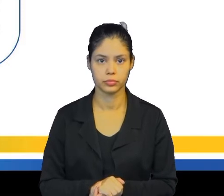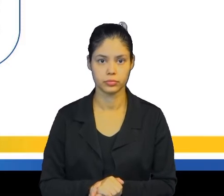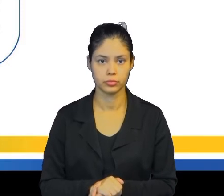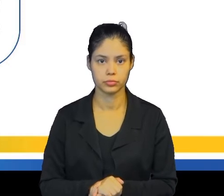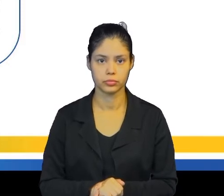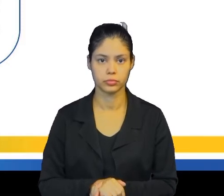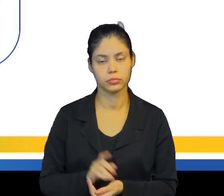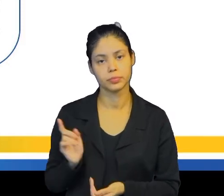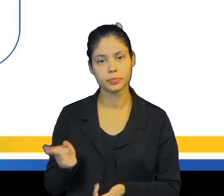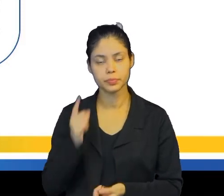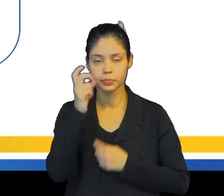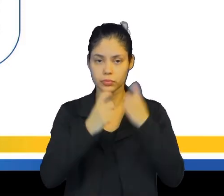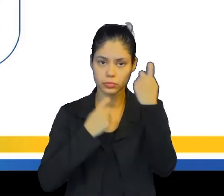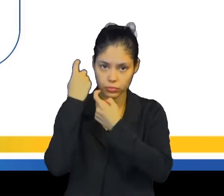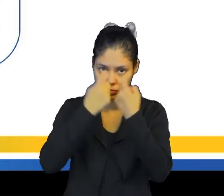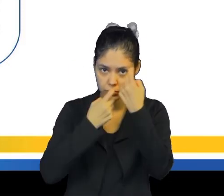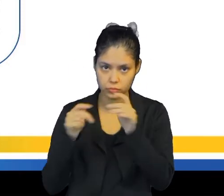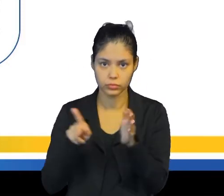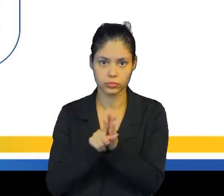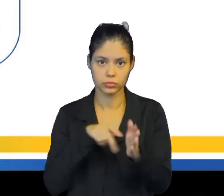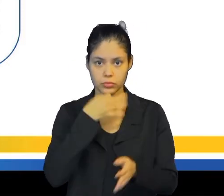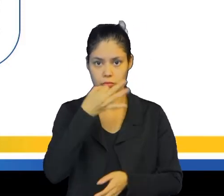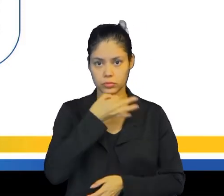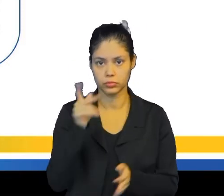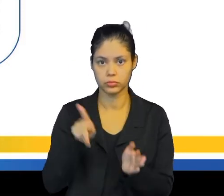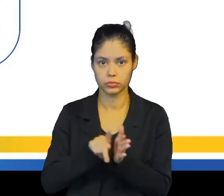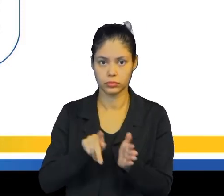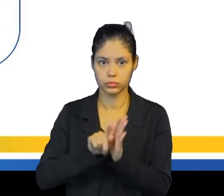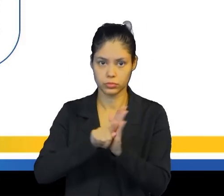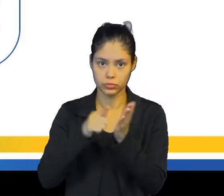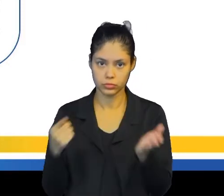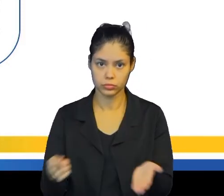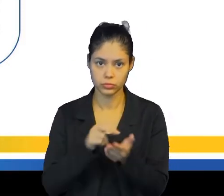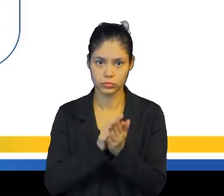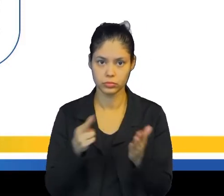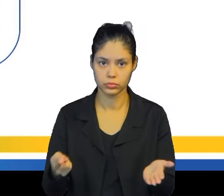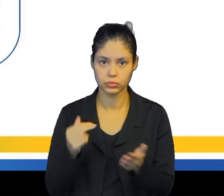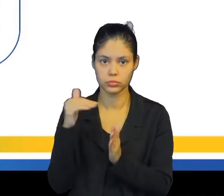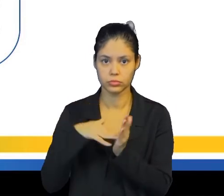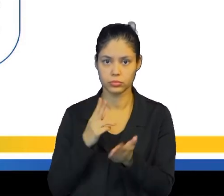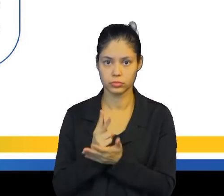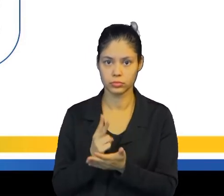Gênero editorial. Ele, por sua vez, expressa a opinião do próprio jornal ou